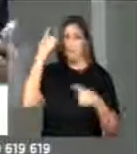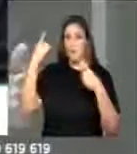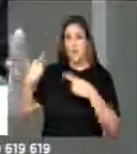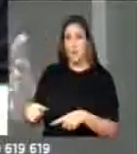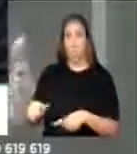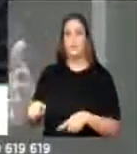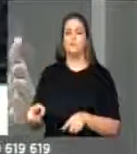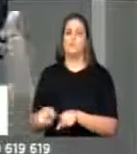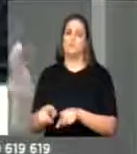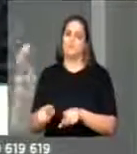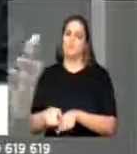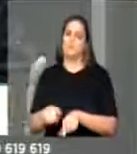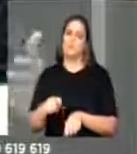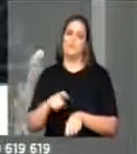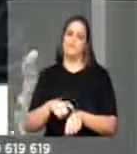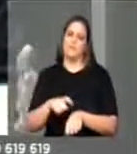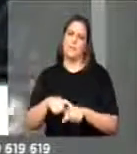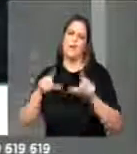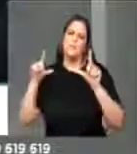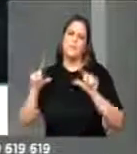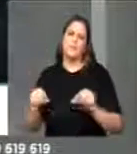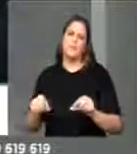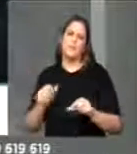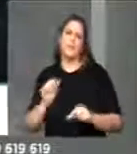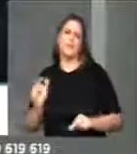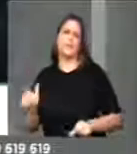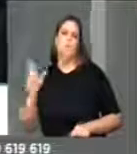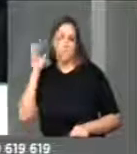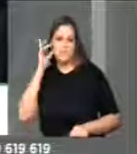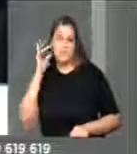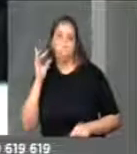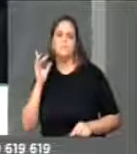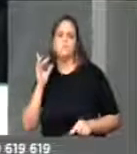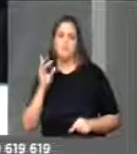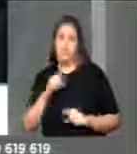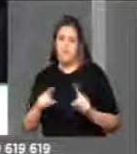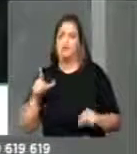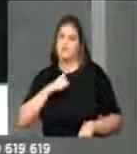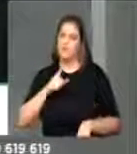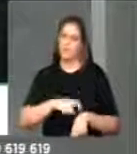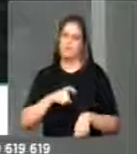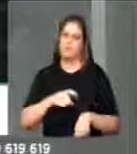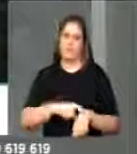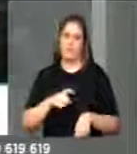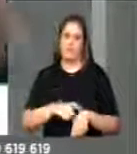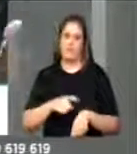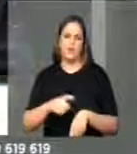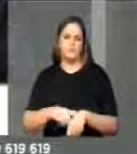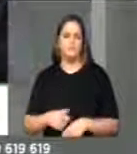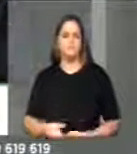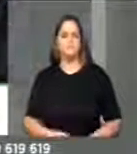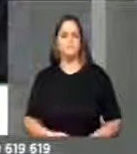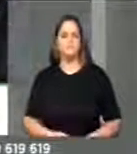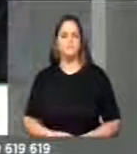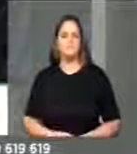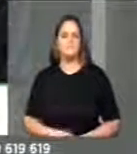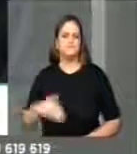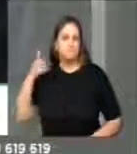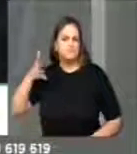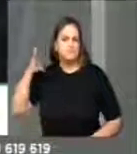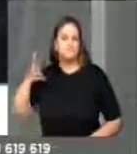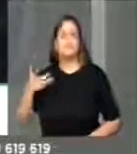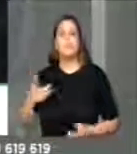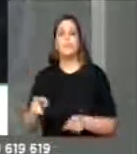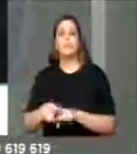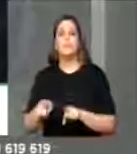espaço menor, bem menor do que ela, mas também assim o fizeram. Os advogados, doutora